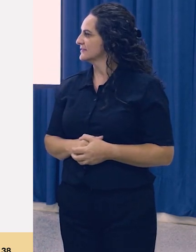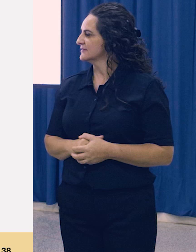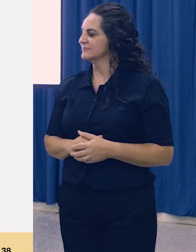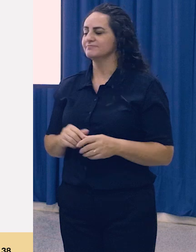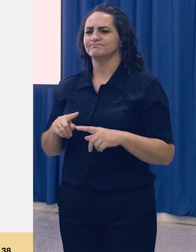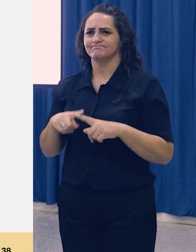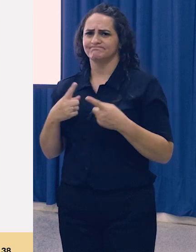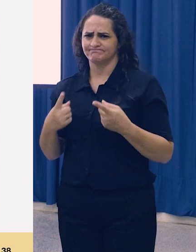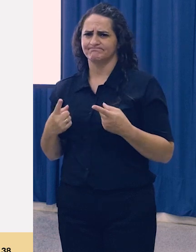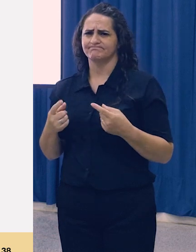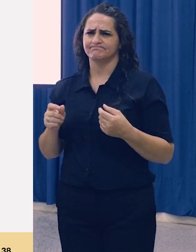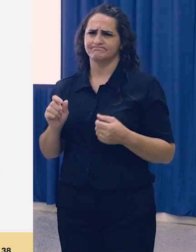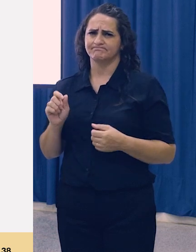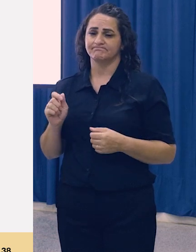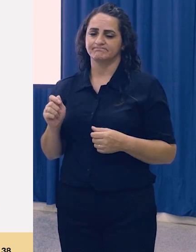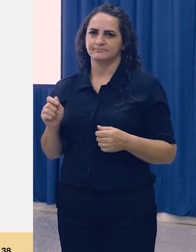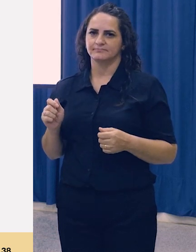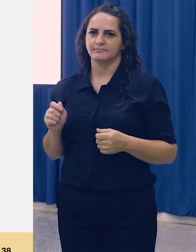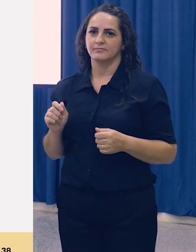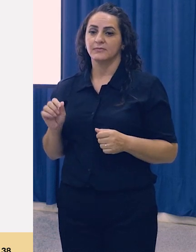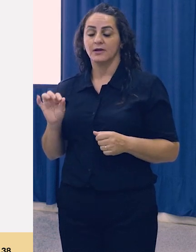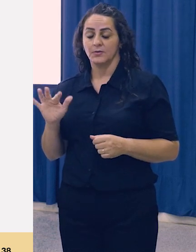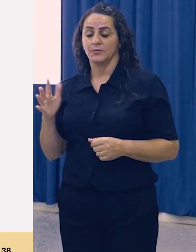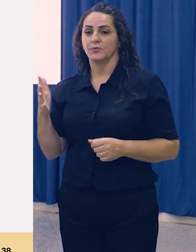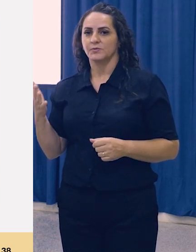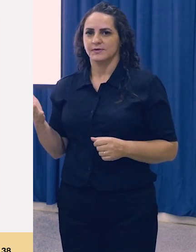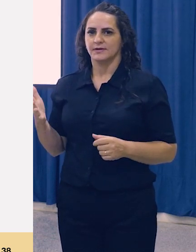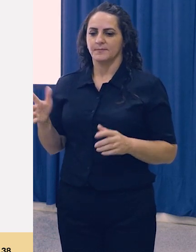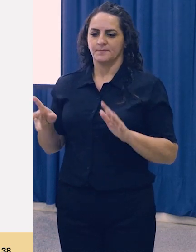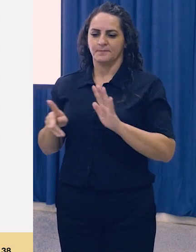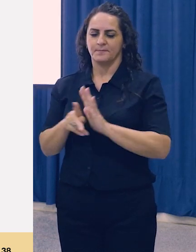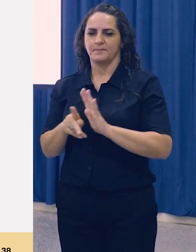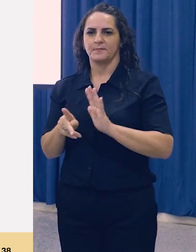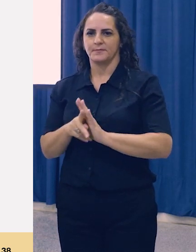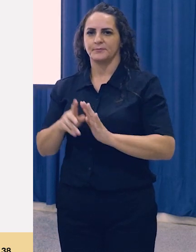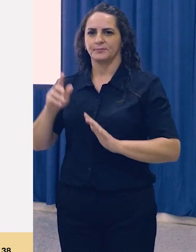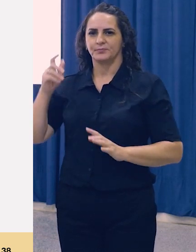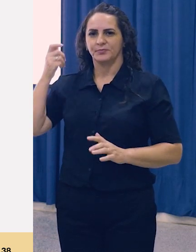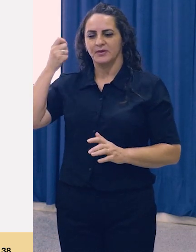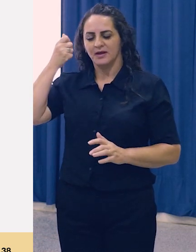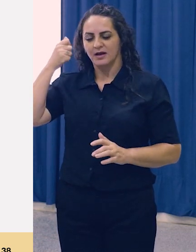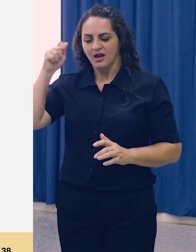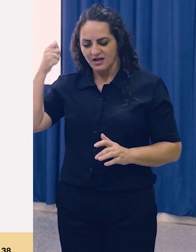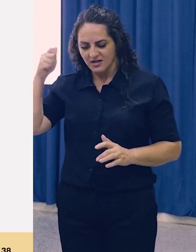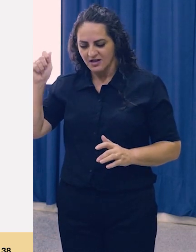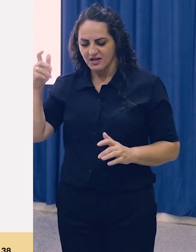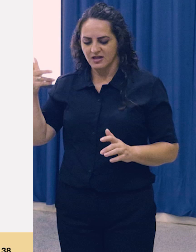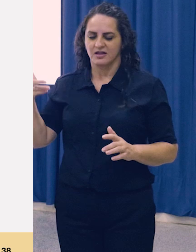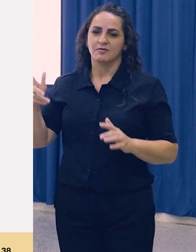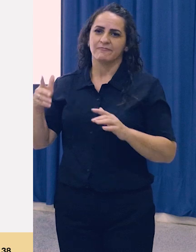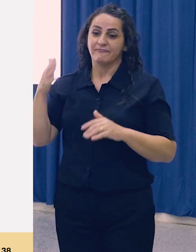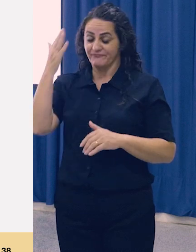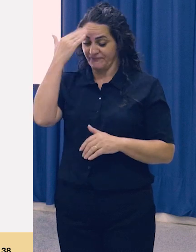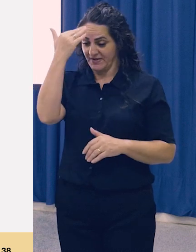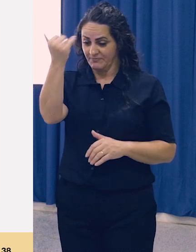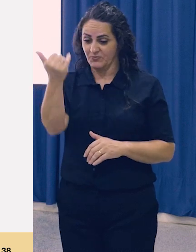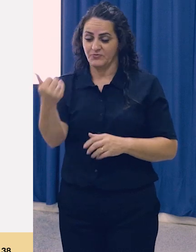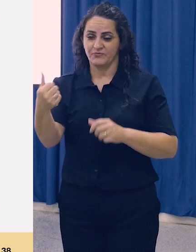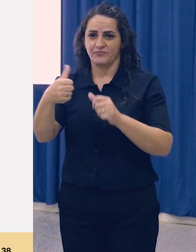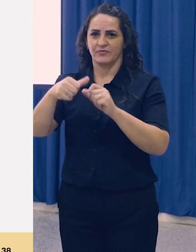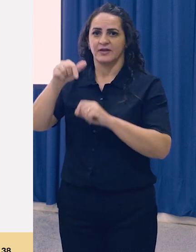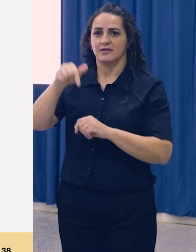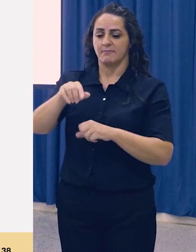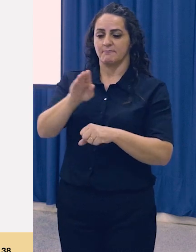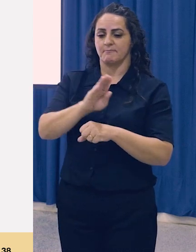Claro, isso pode ser utilizado no sentido de pegar um ator ou atriz muito famoso de fora e trazer para cá para a